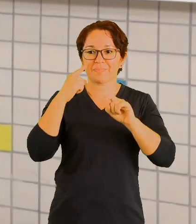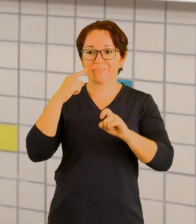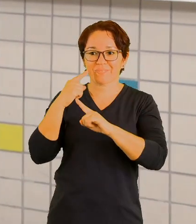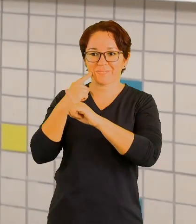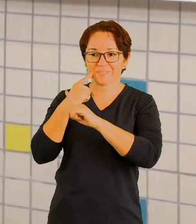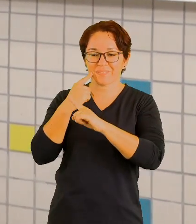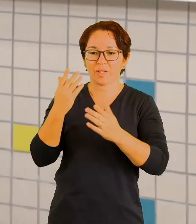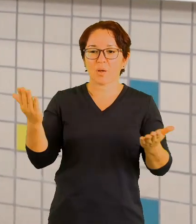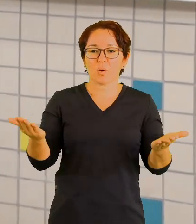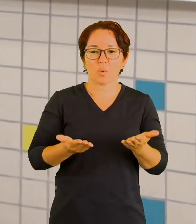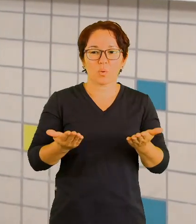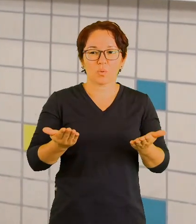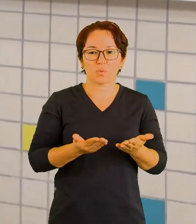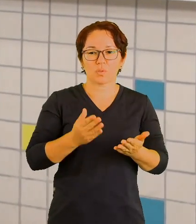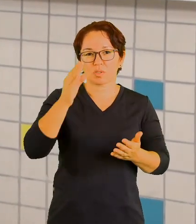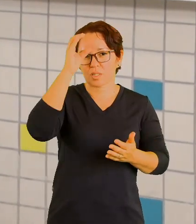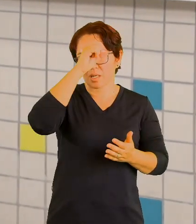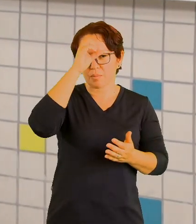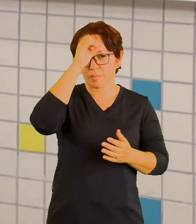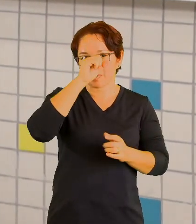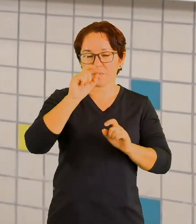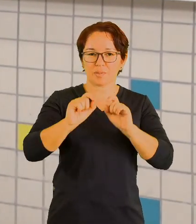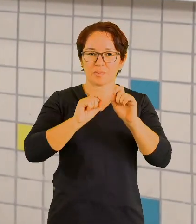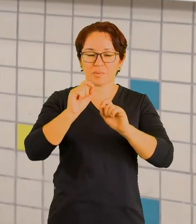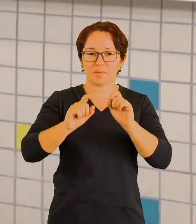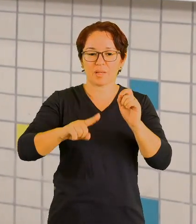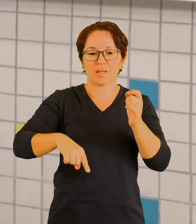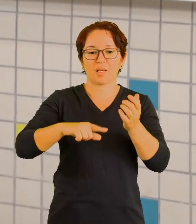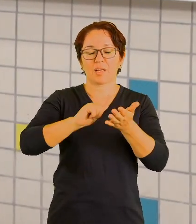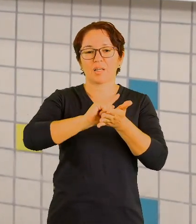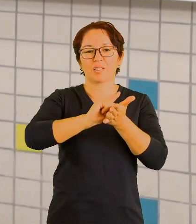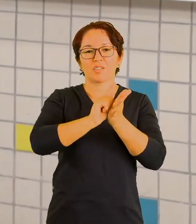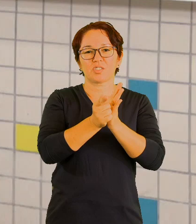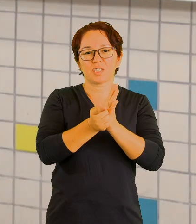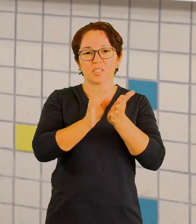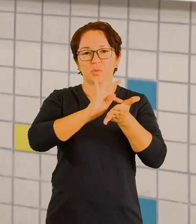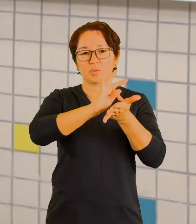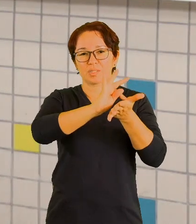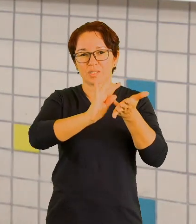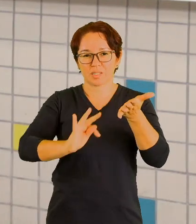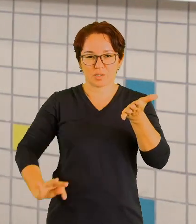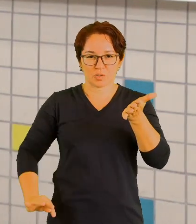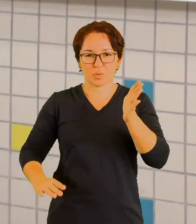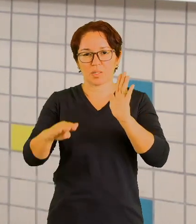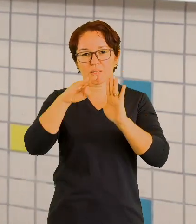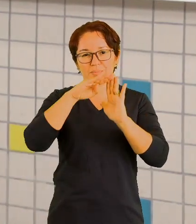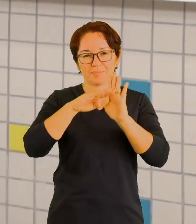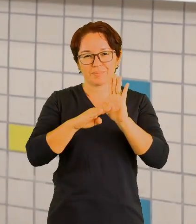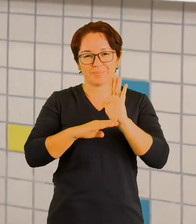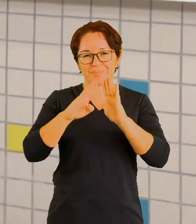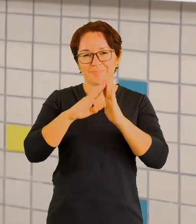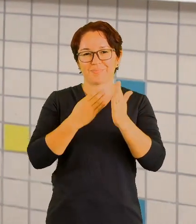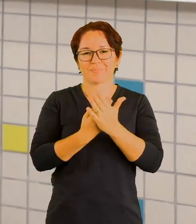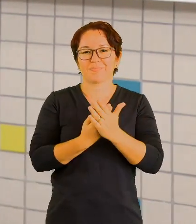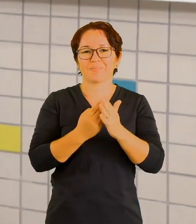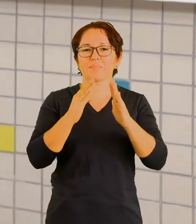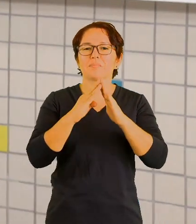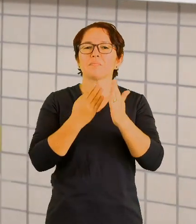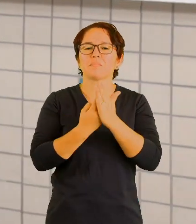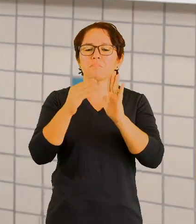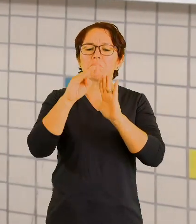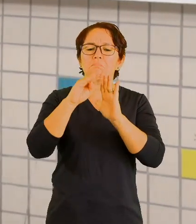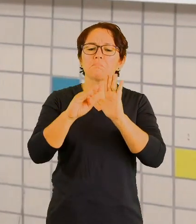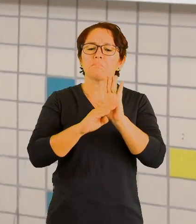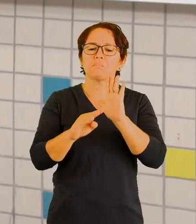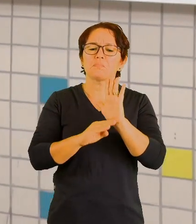nós aprendemos um pouquinho mais sobre o gênero textual regimento escolar. O que o regimento escolar é? Ele é um